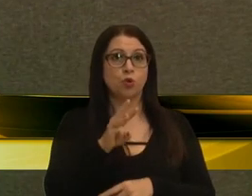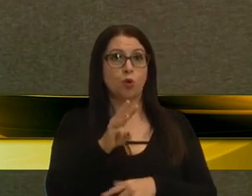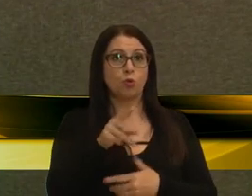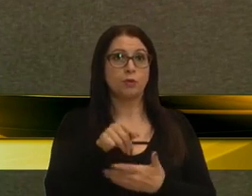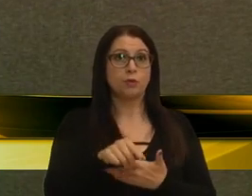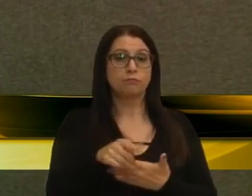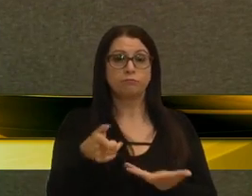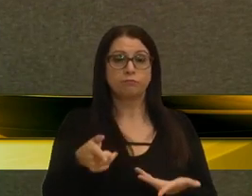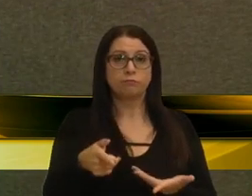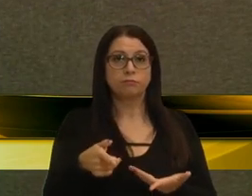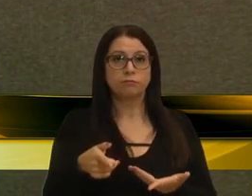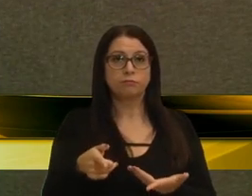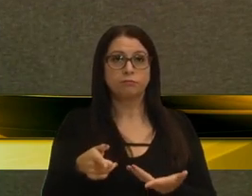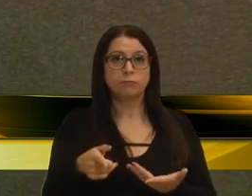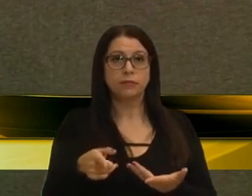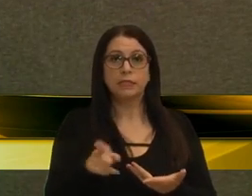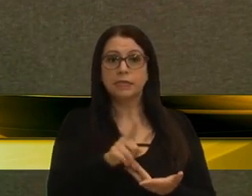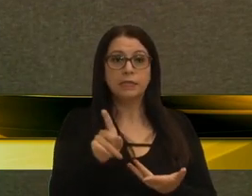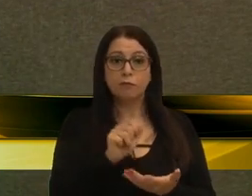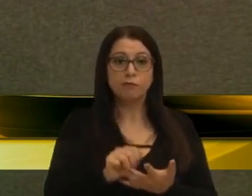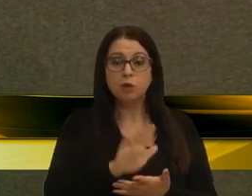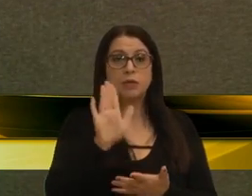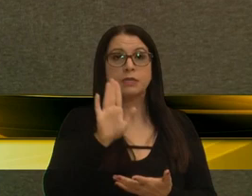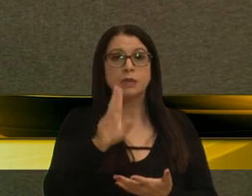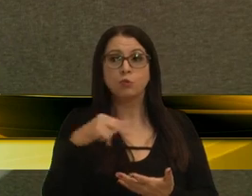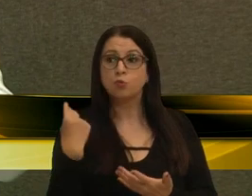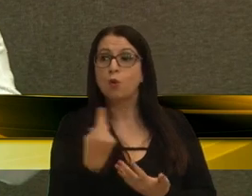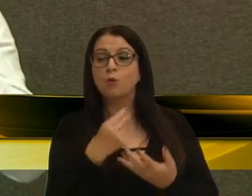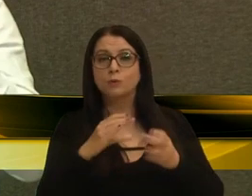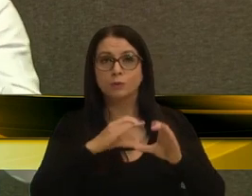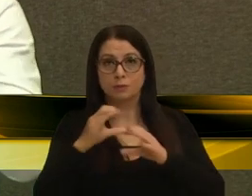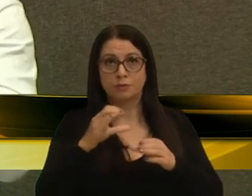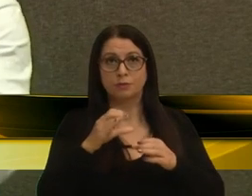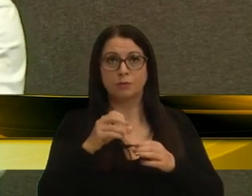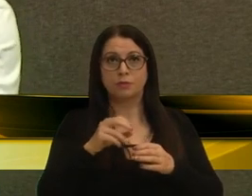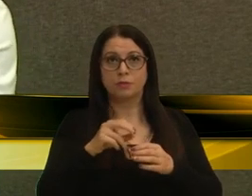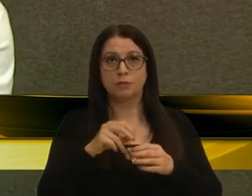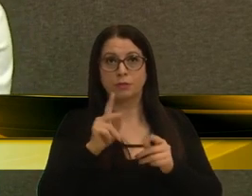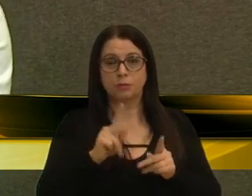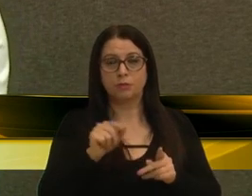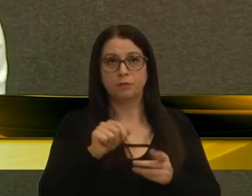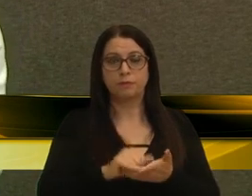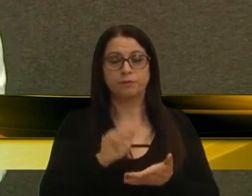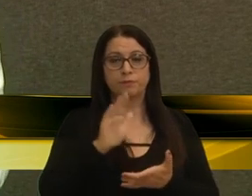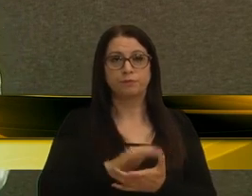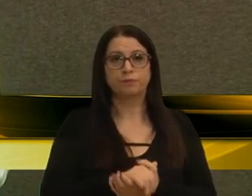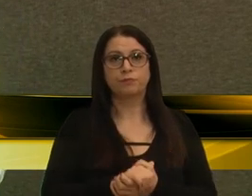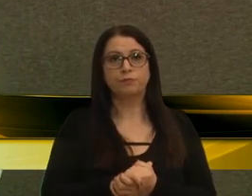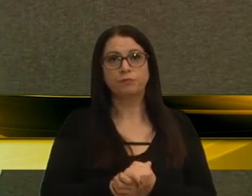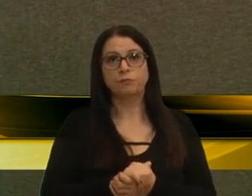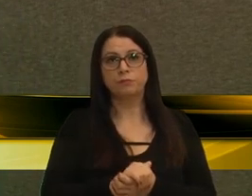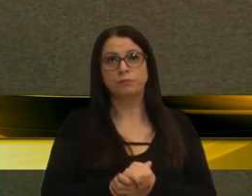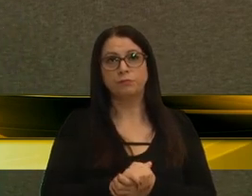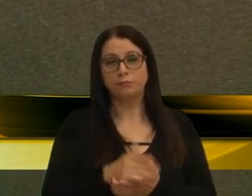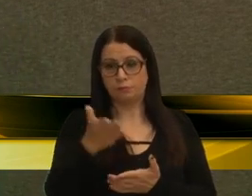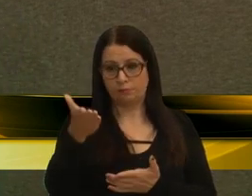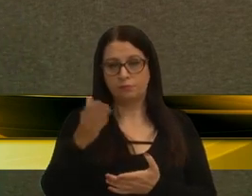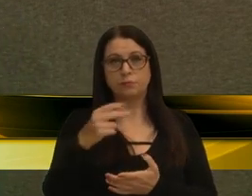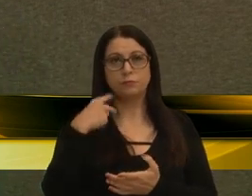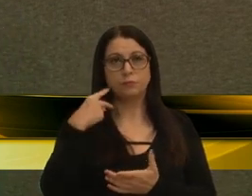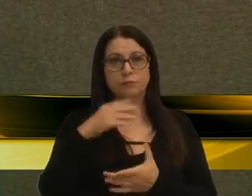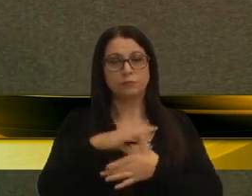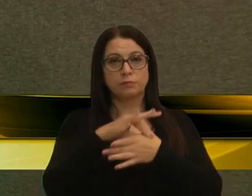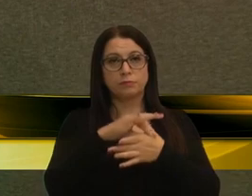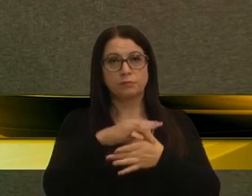show e agente abafar que os nossos cantores os nossos talentos aqui tens uma parte ao redor se fosse mãe de imediato o meu livro